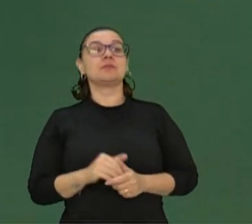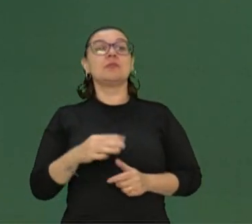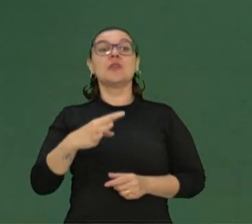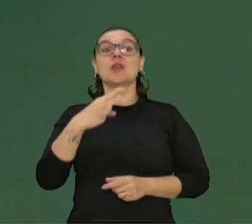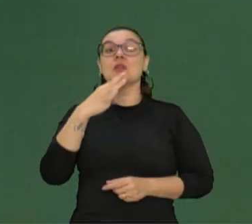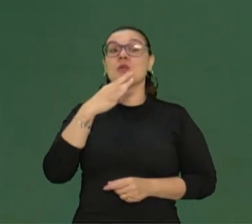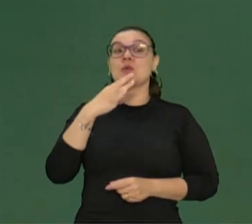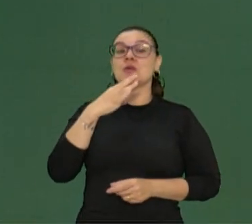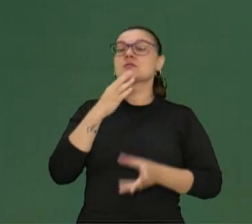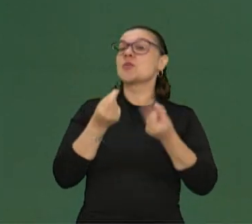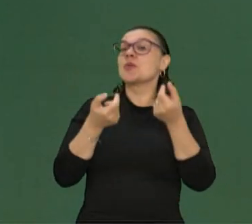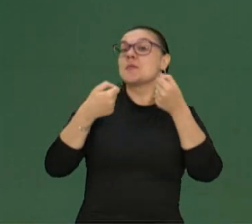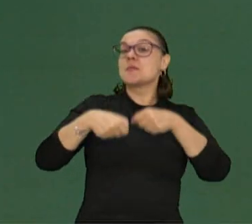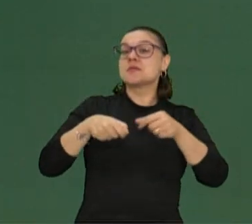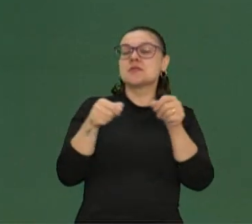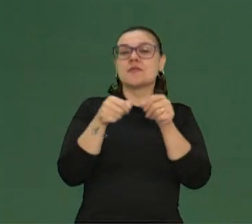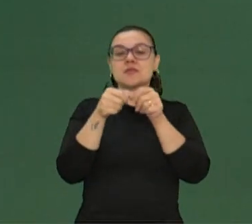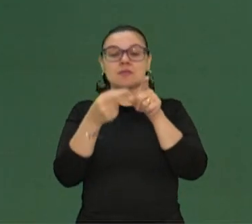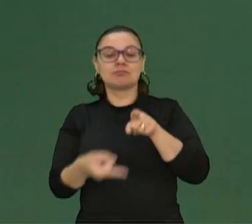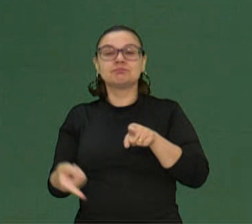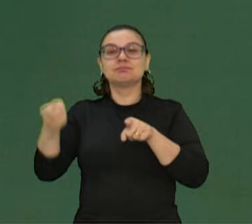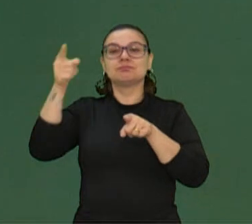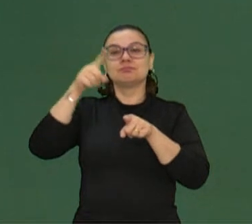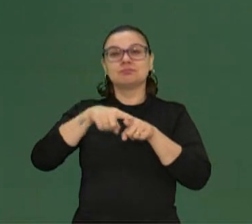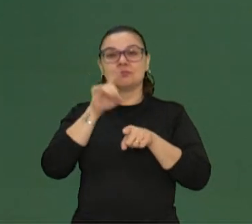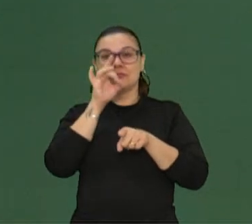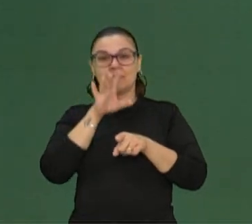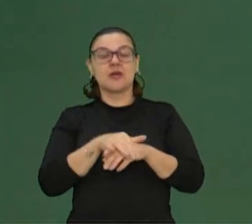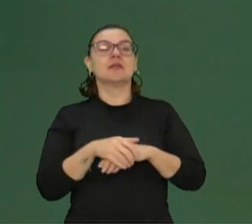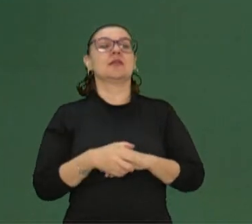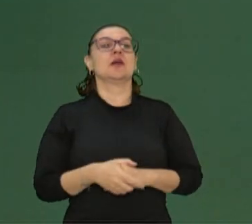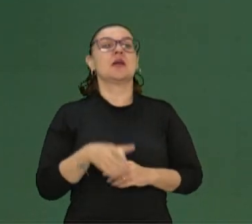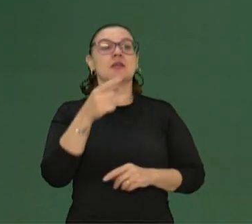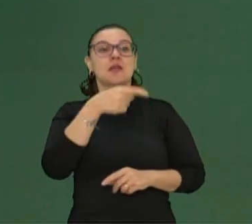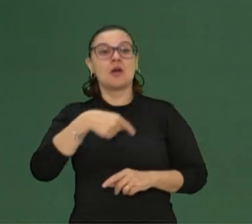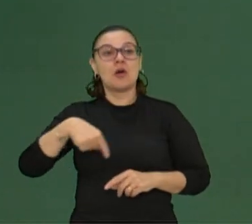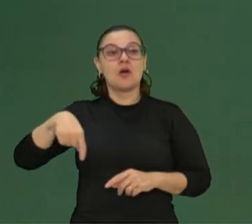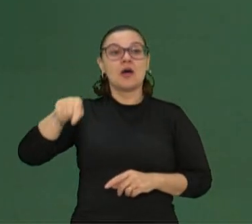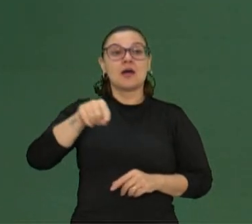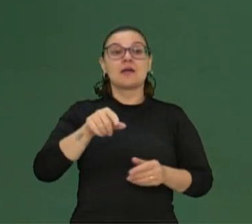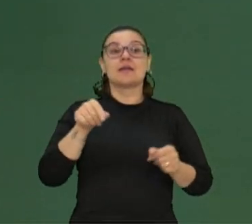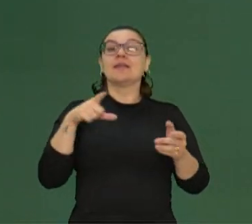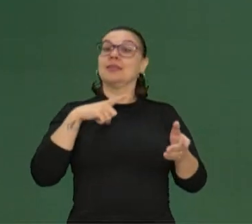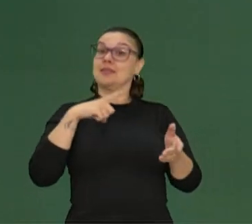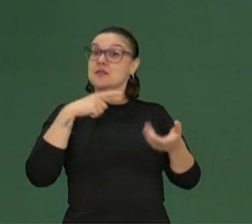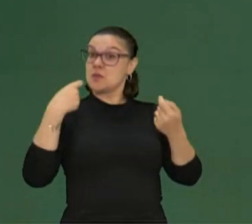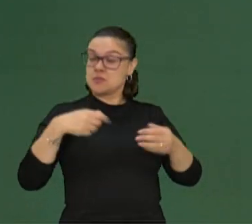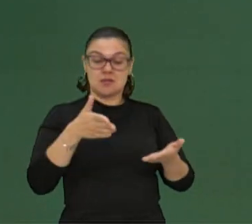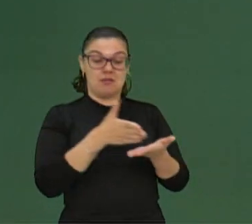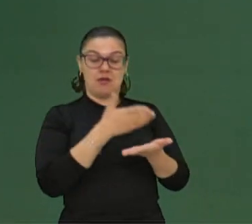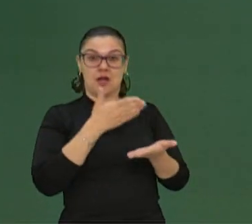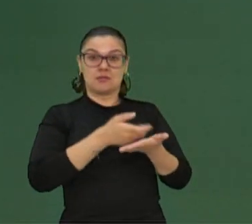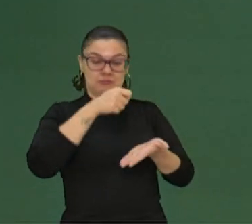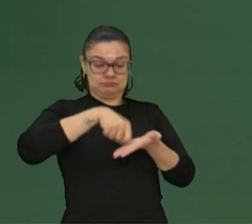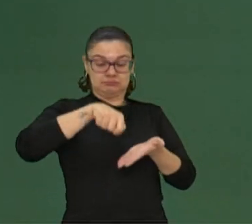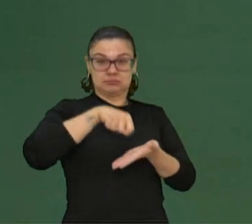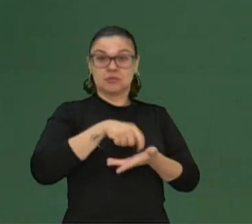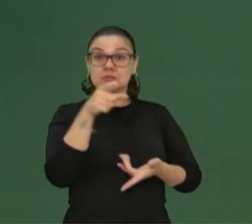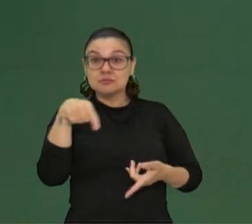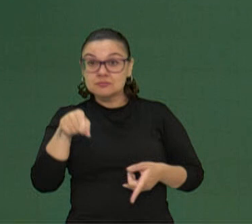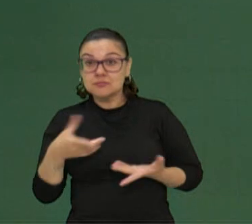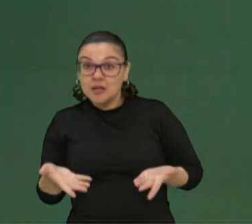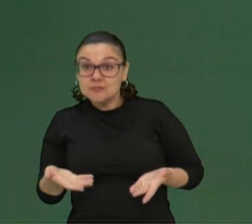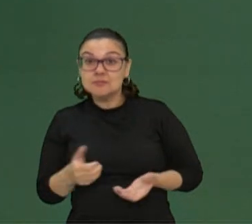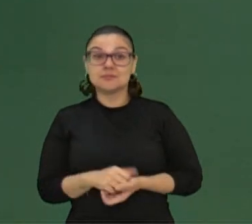da fotossíntese. Aí aquela parte para o seu bom rendimento escolar também. Estar com o caderno para realizar anotações, tá com ele